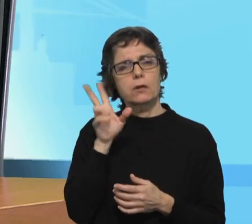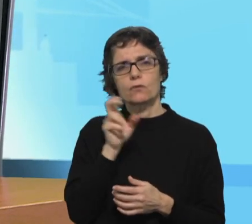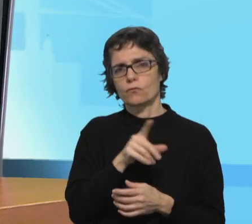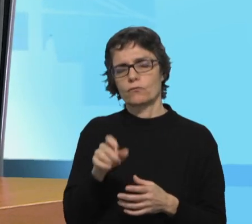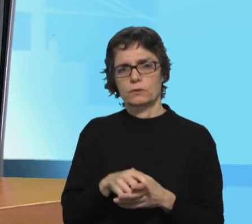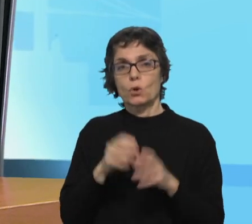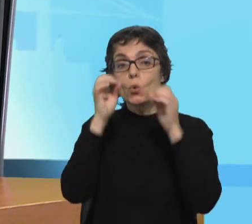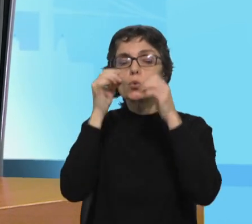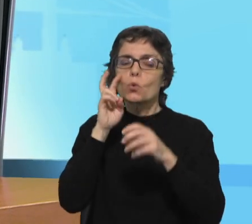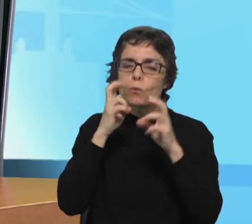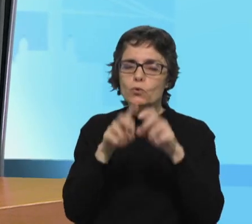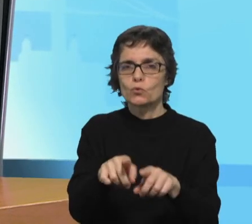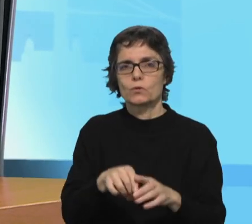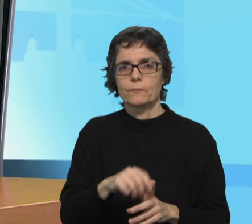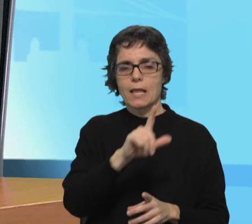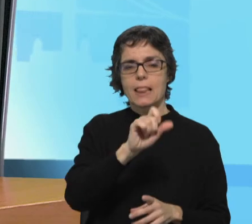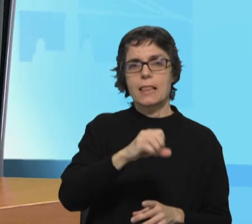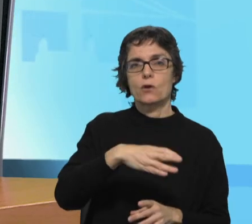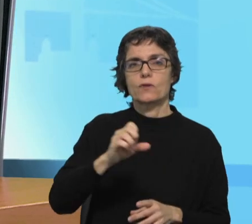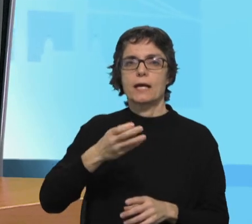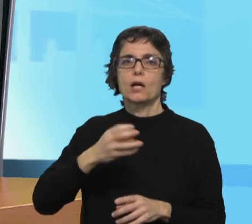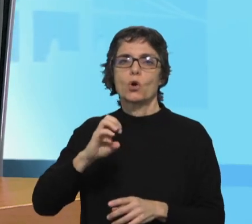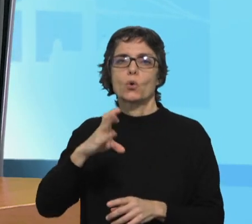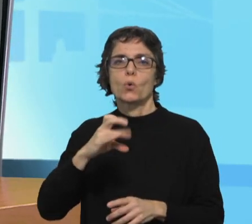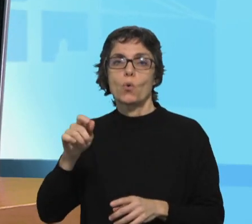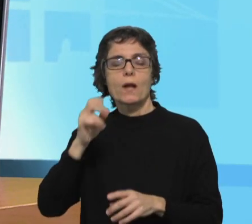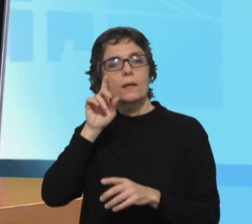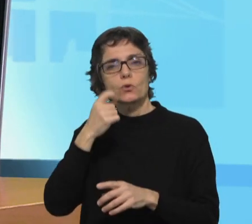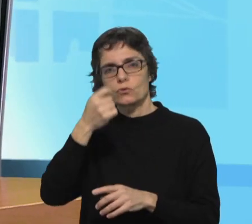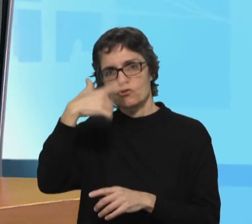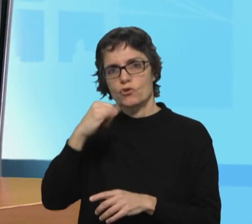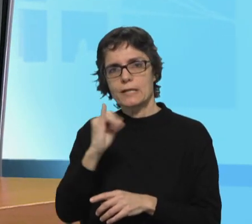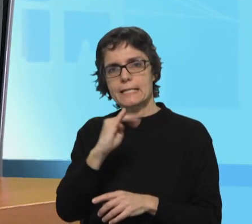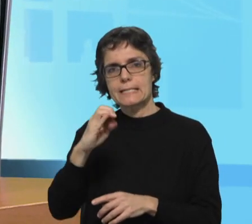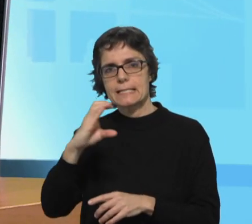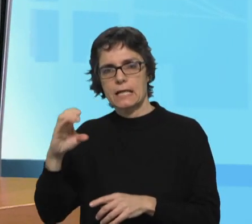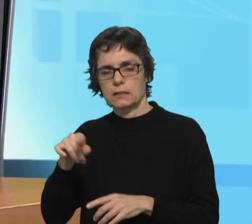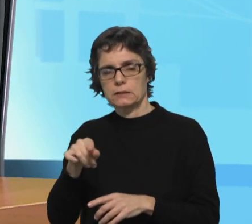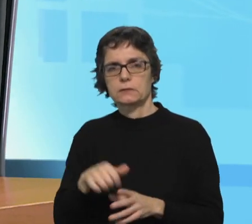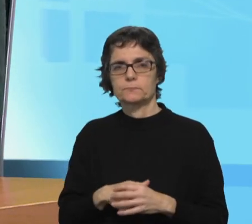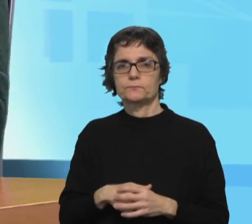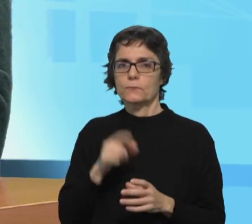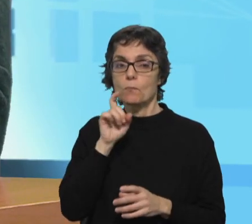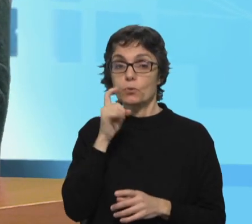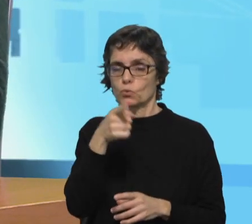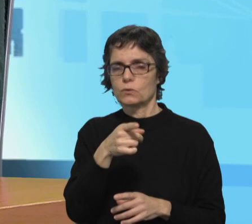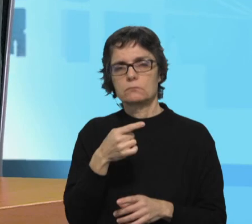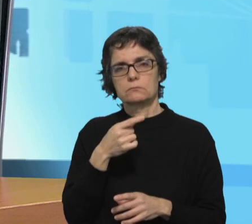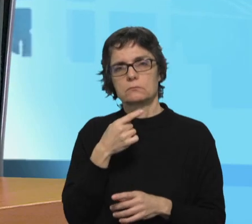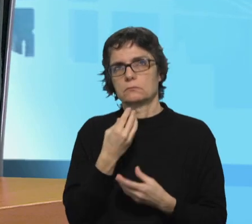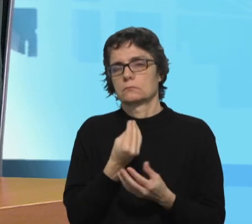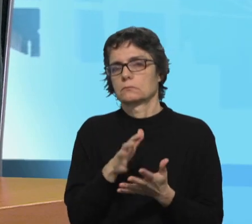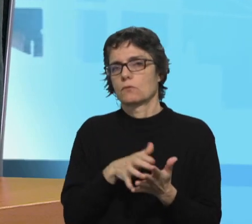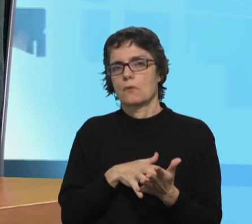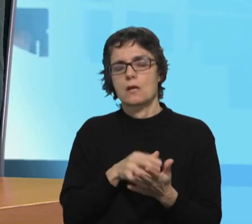Google, põe lá Leonard Cohen, The Story of Isaac. Uma coisa maravilhosa. Bem, este texto eu acho que tem